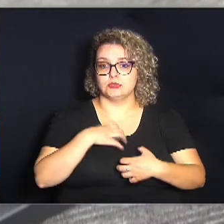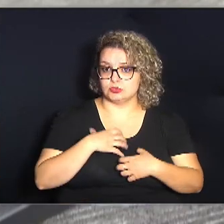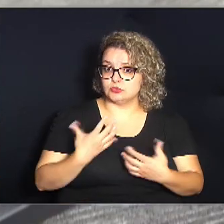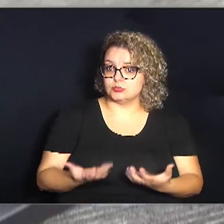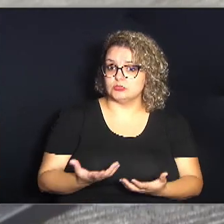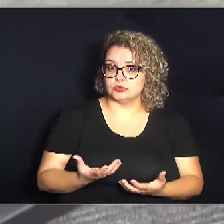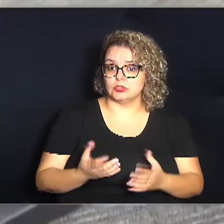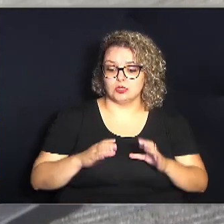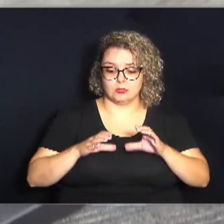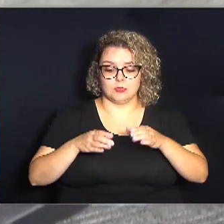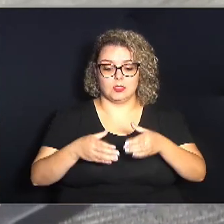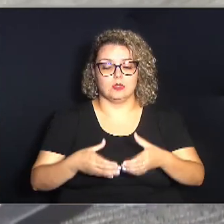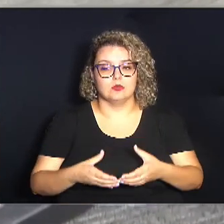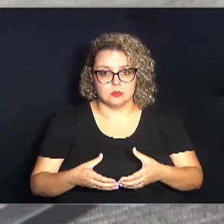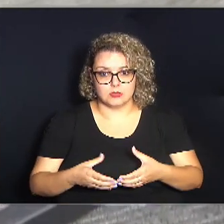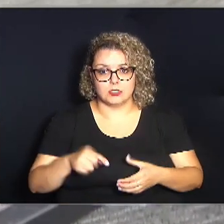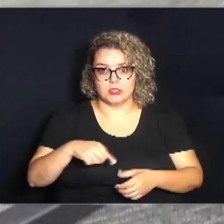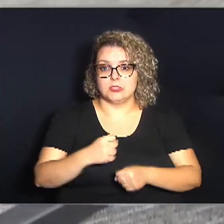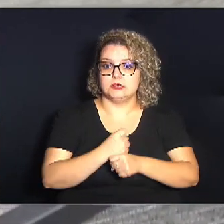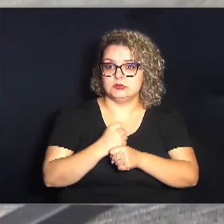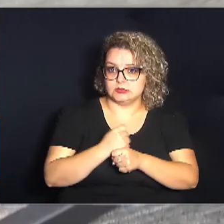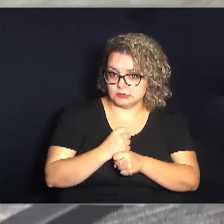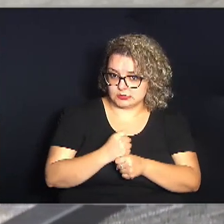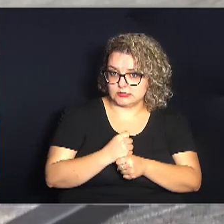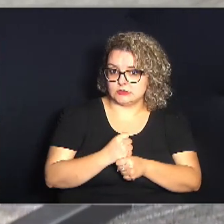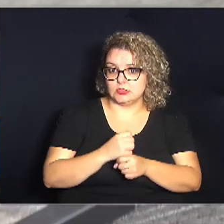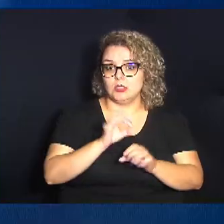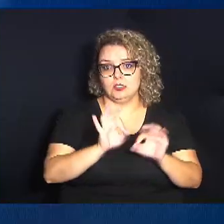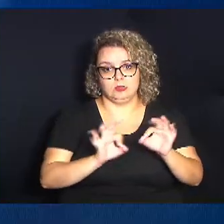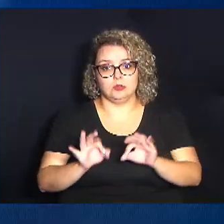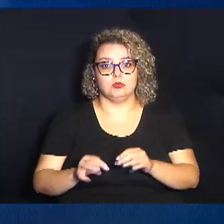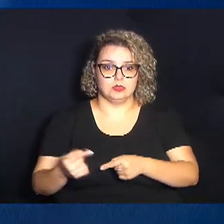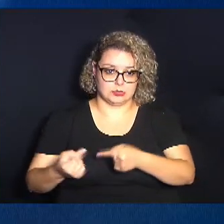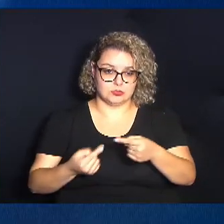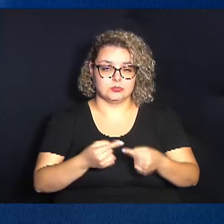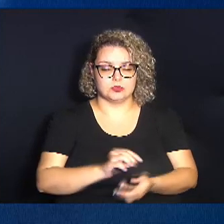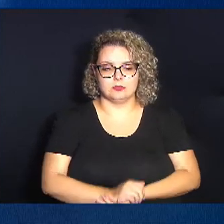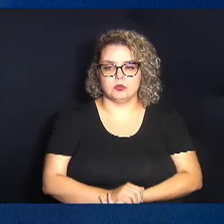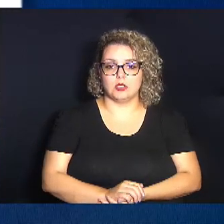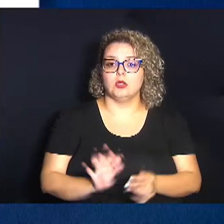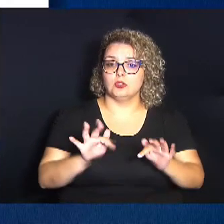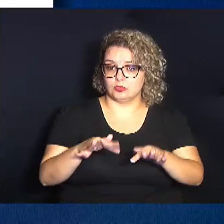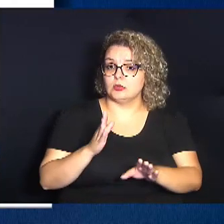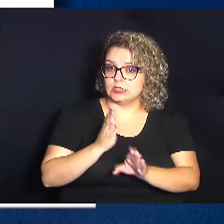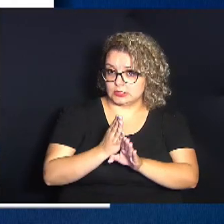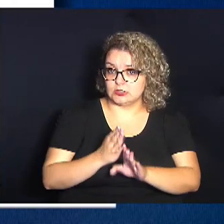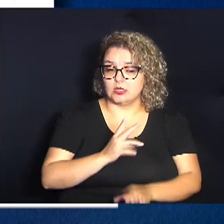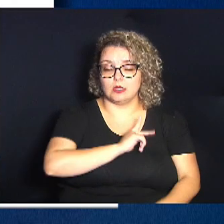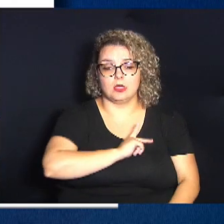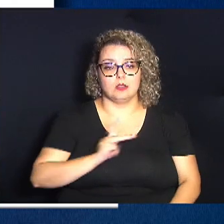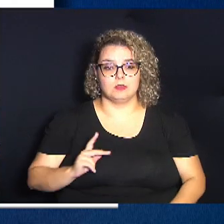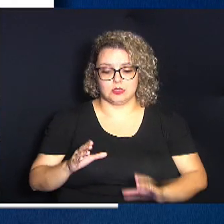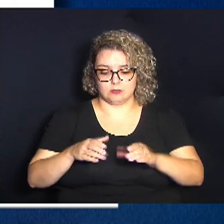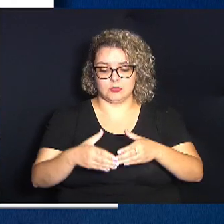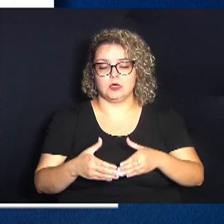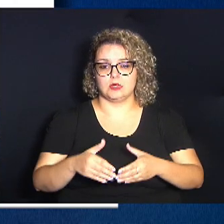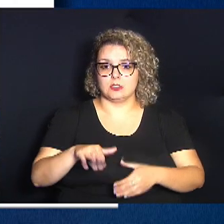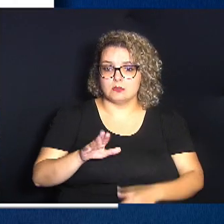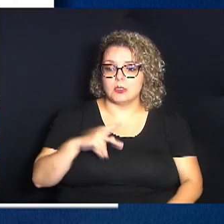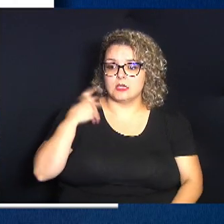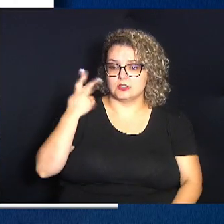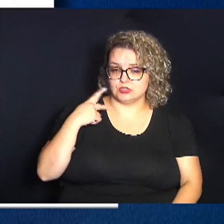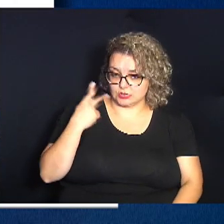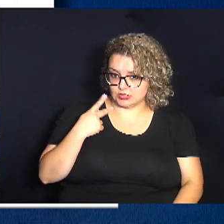a comissão esse ano organizou os debates. No final do encontro, a presidente da comissão e os demais